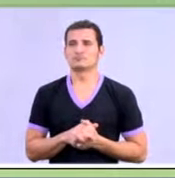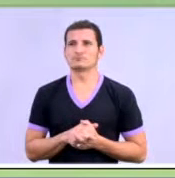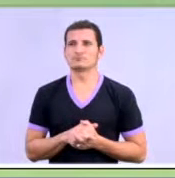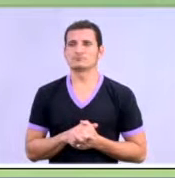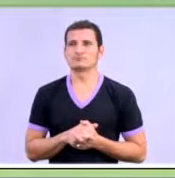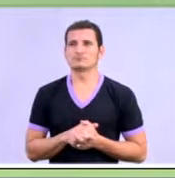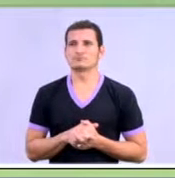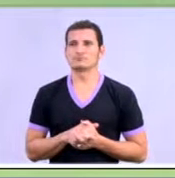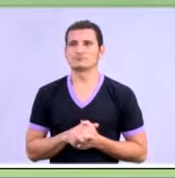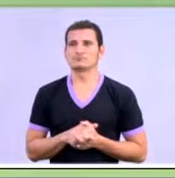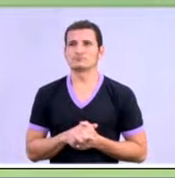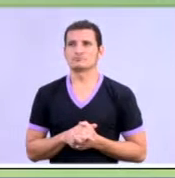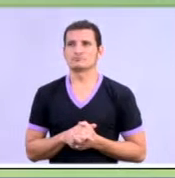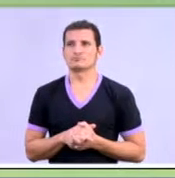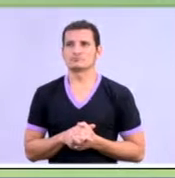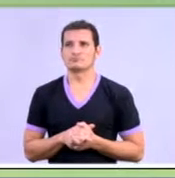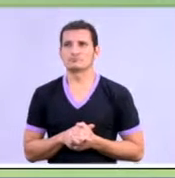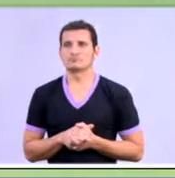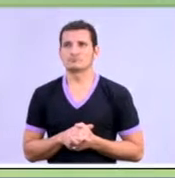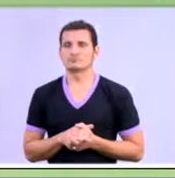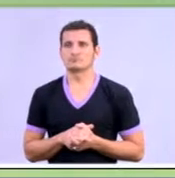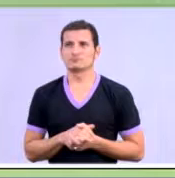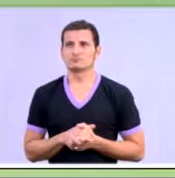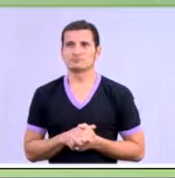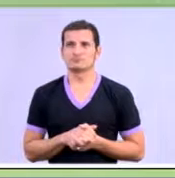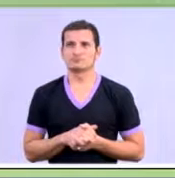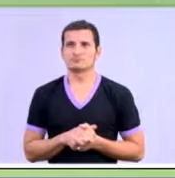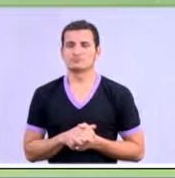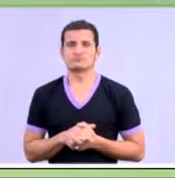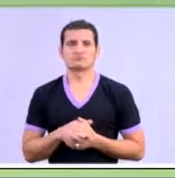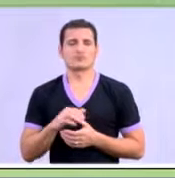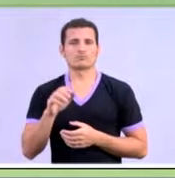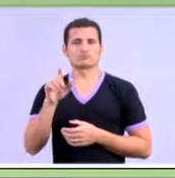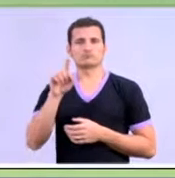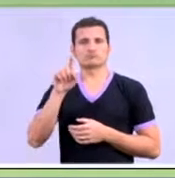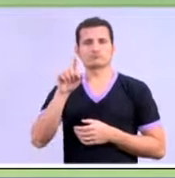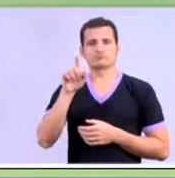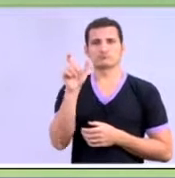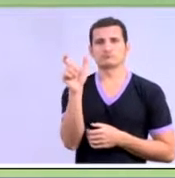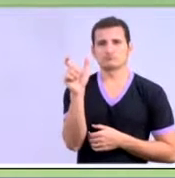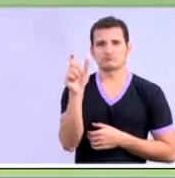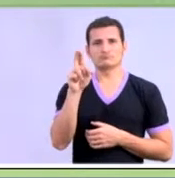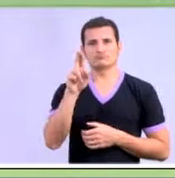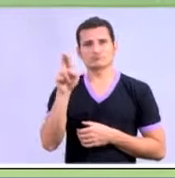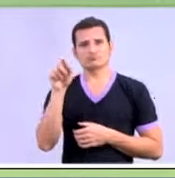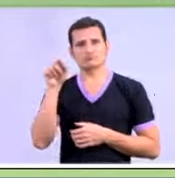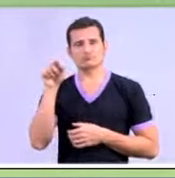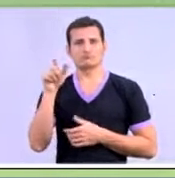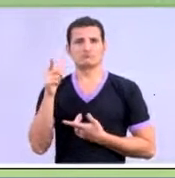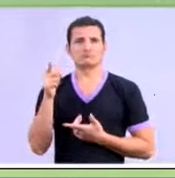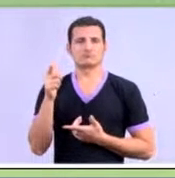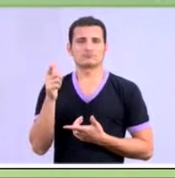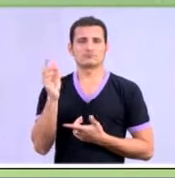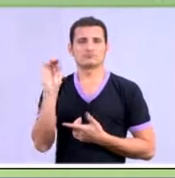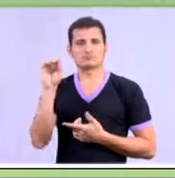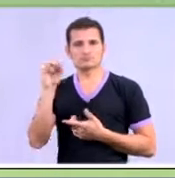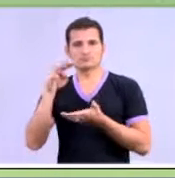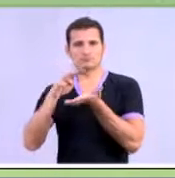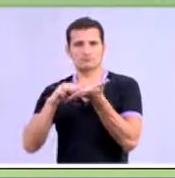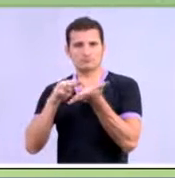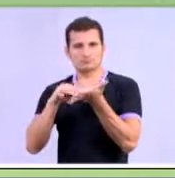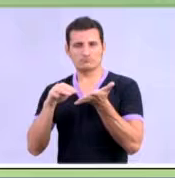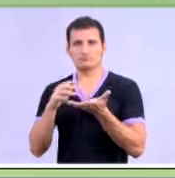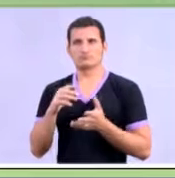O nome do nosso método, gente, ele tem umas certas características. A nomenclatura, para você dar um nome, para você dar um nome a um método, você tem que